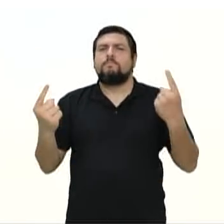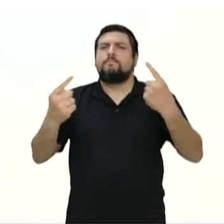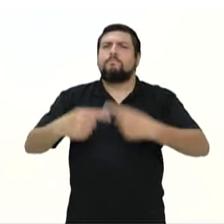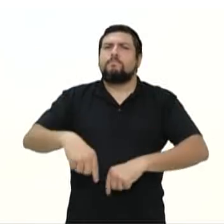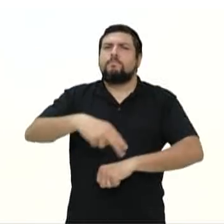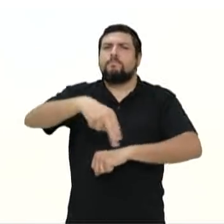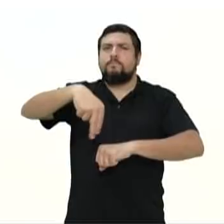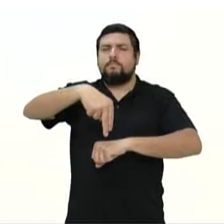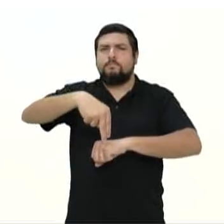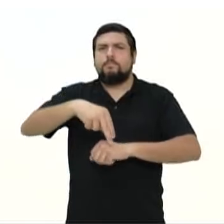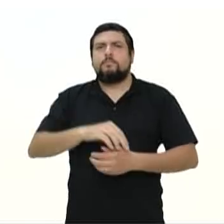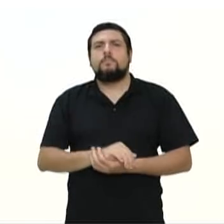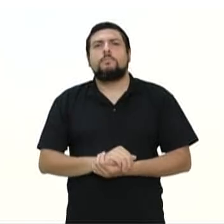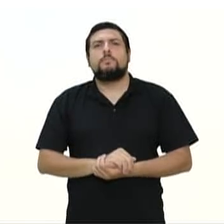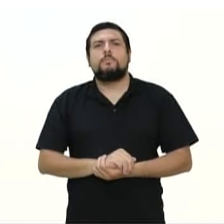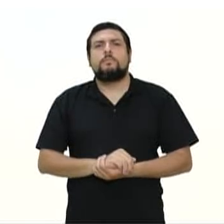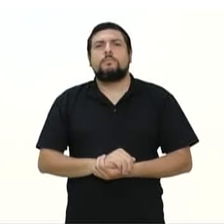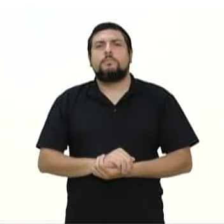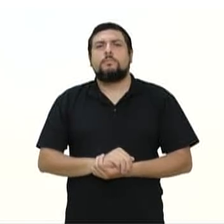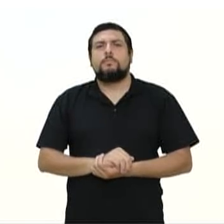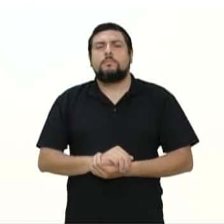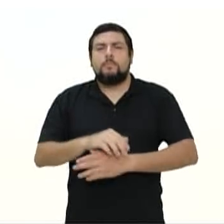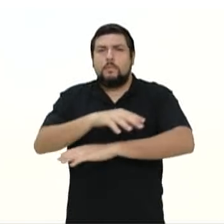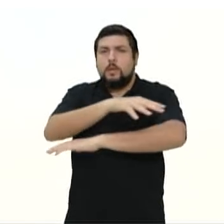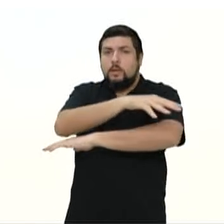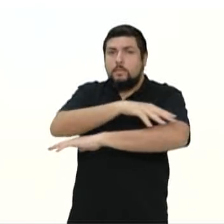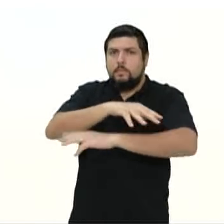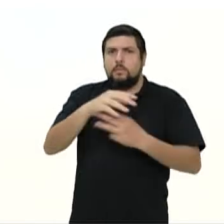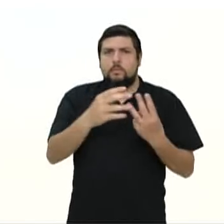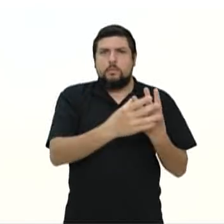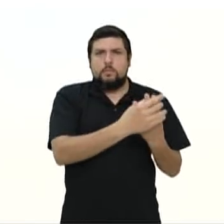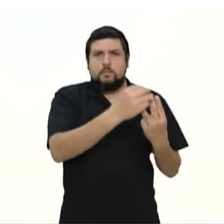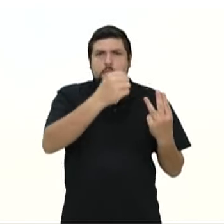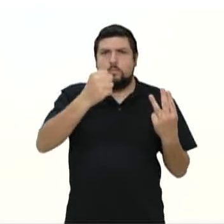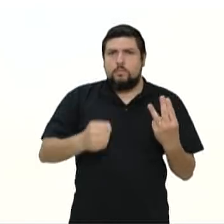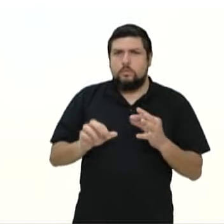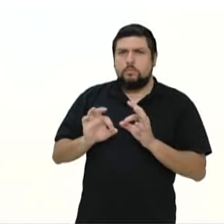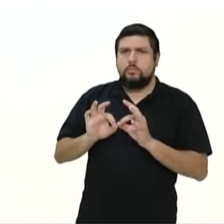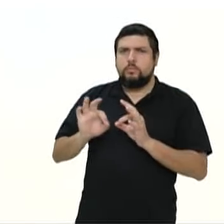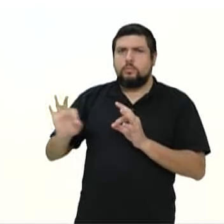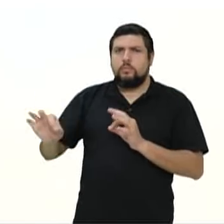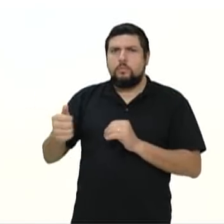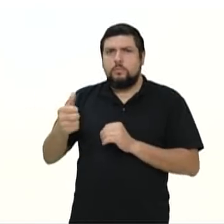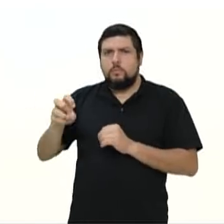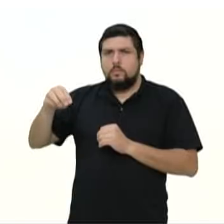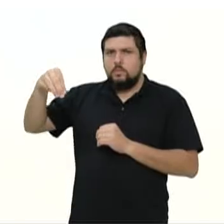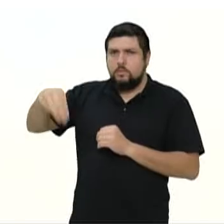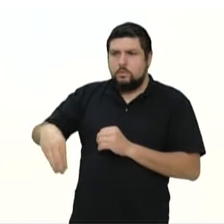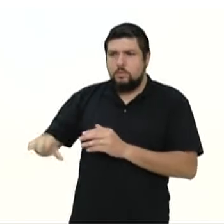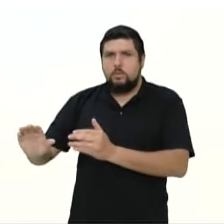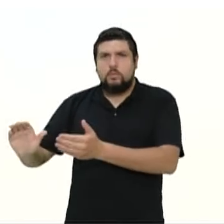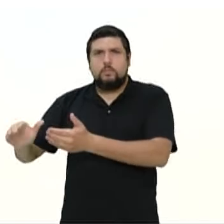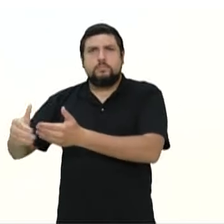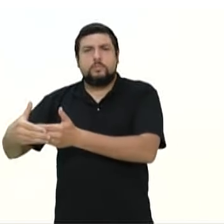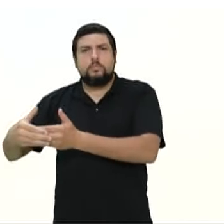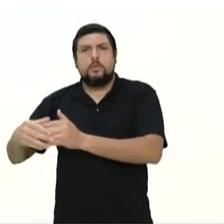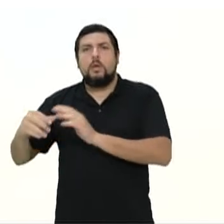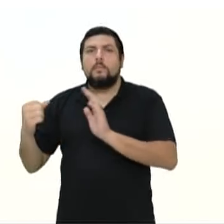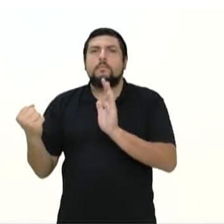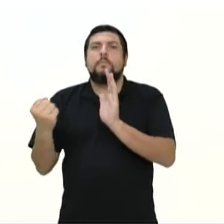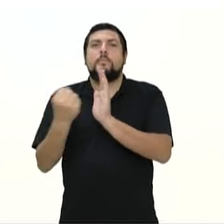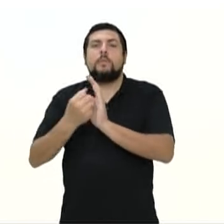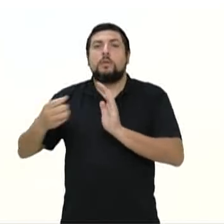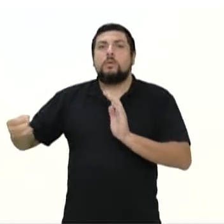lixão, localizado a 15 quilômetros da Praça dos Três Poderes, marca o começo de uma nova história para a